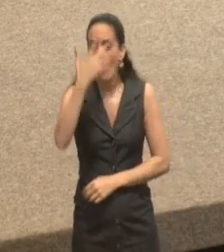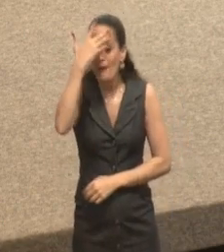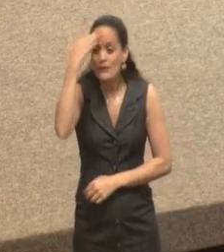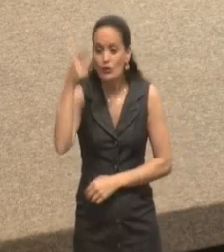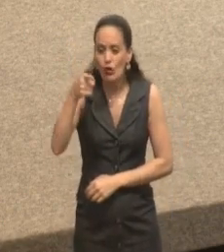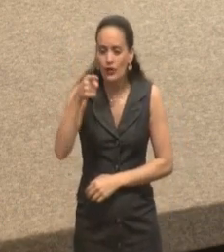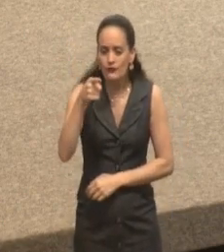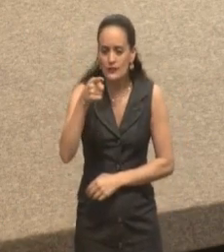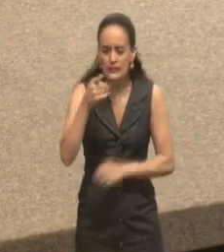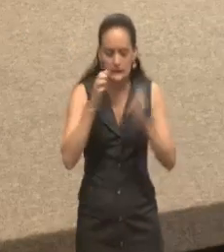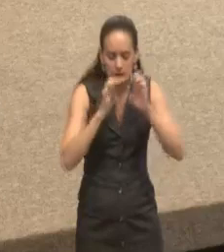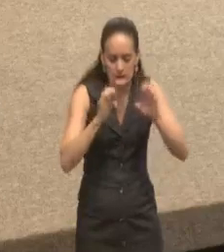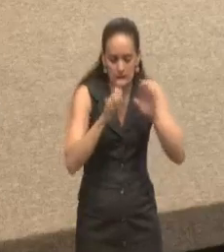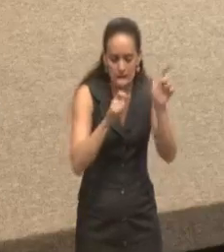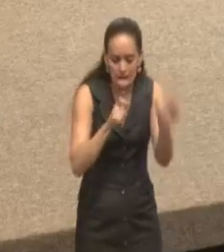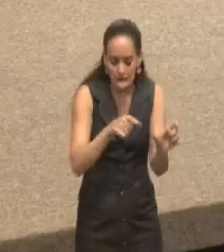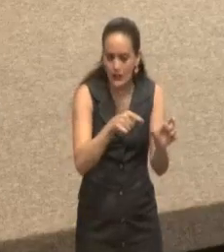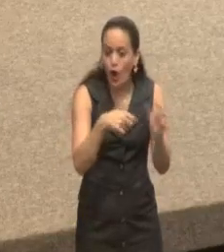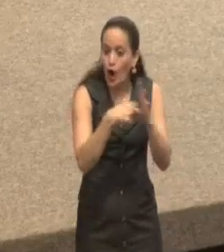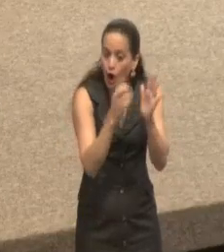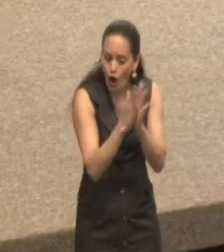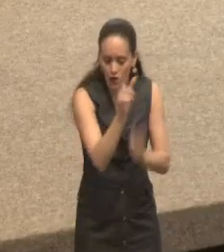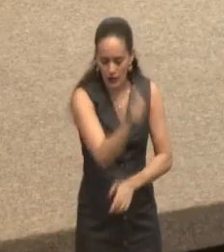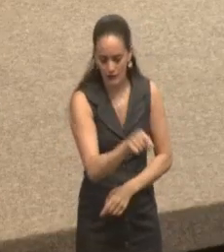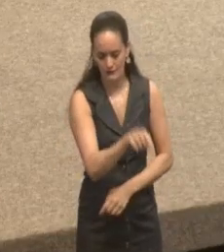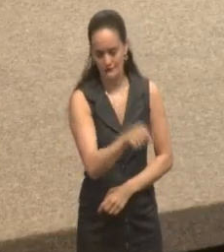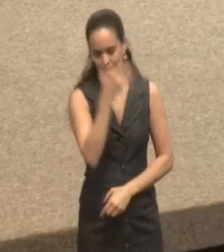evangelizando. Ore ao Senhor por ela.